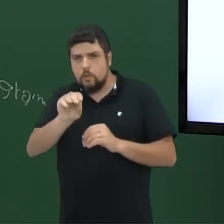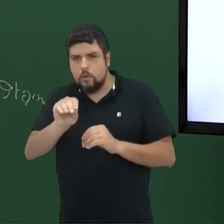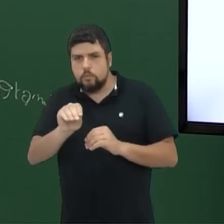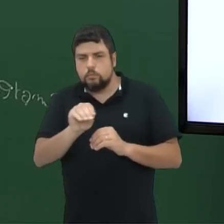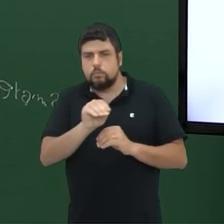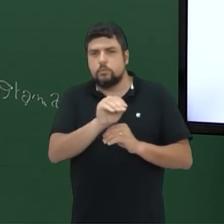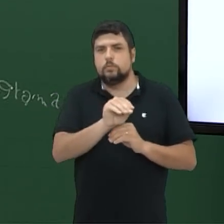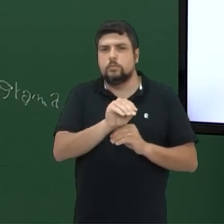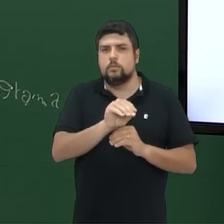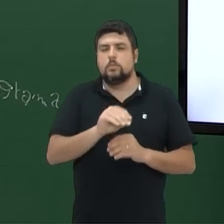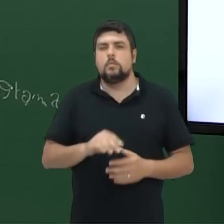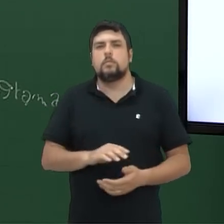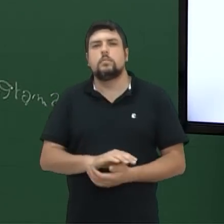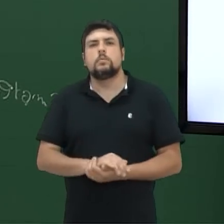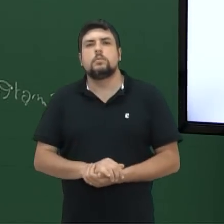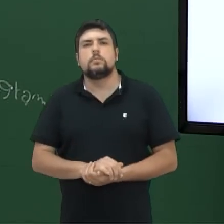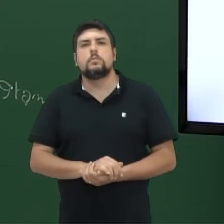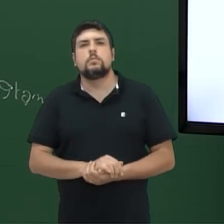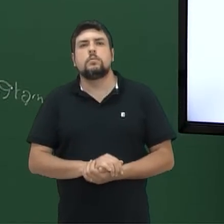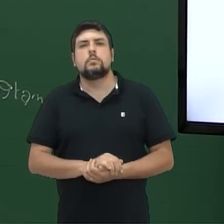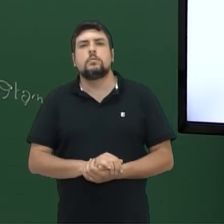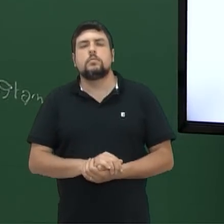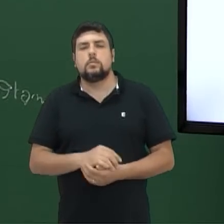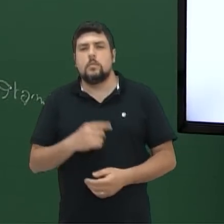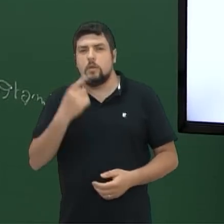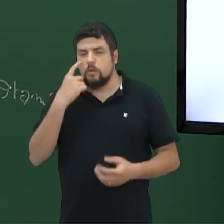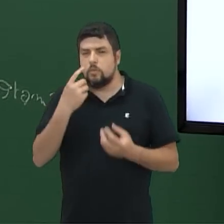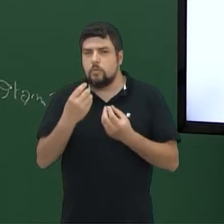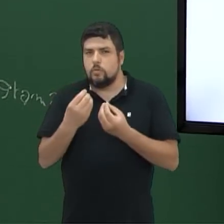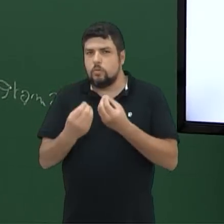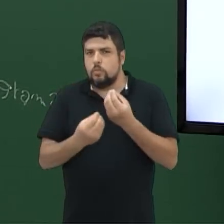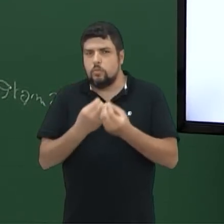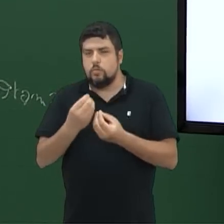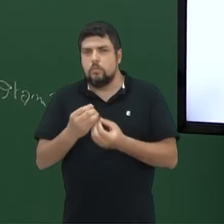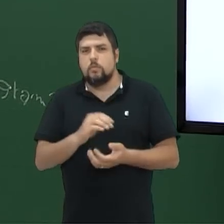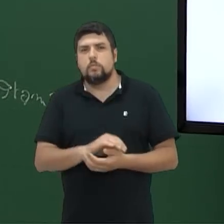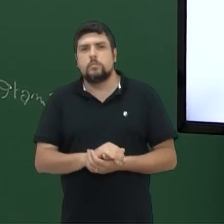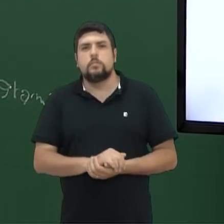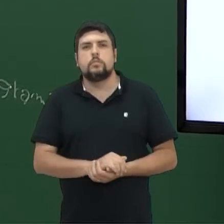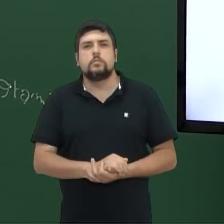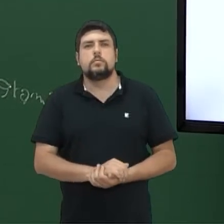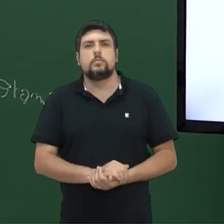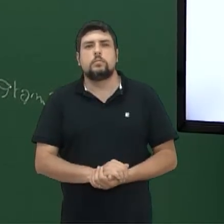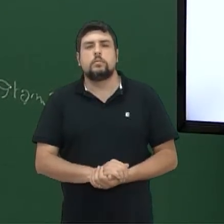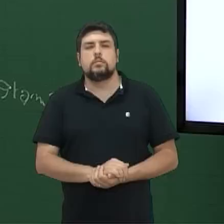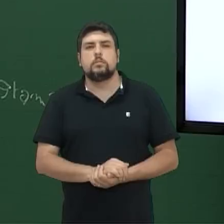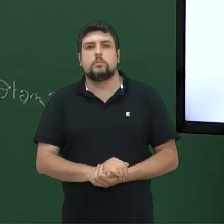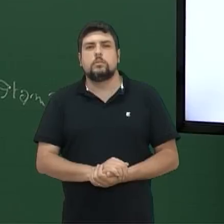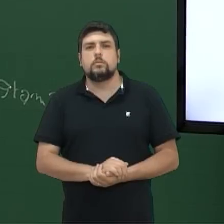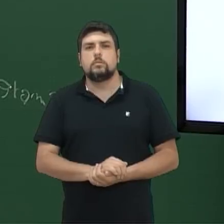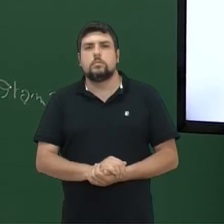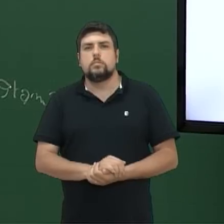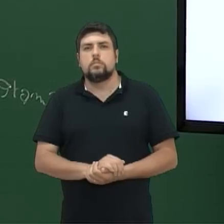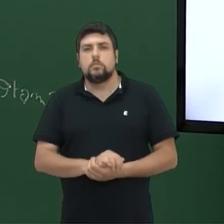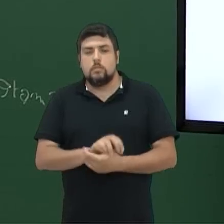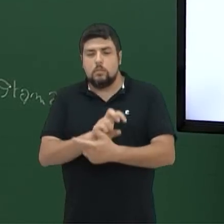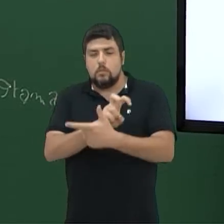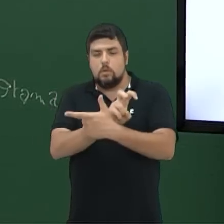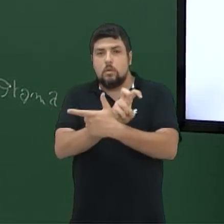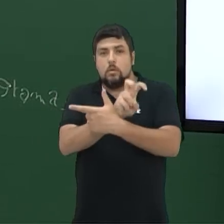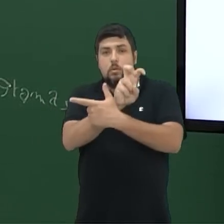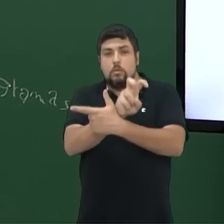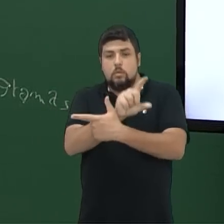lembrar os senhores. Então, como que a gente faz esse tipo de conta? Como o 5 é menor do que 10, a gente não tem